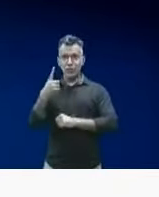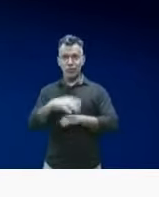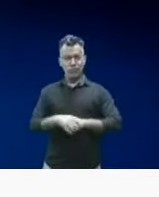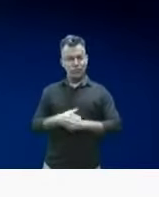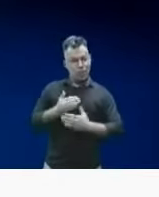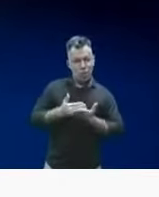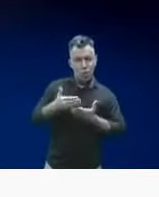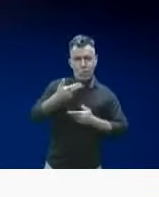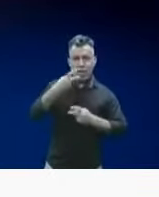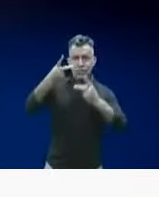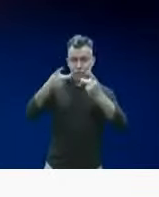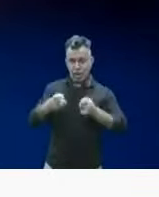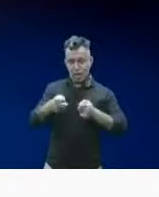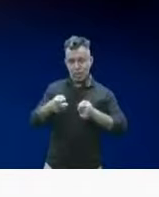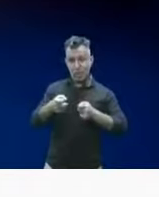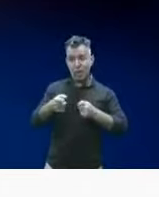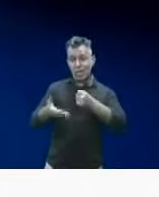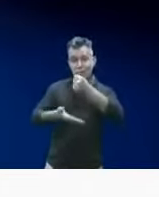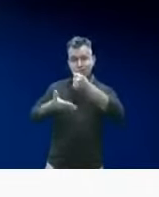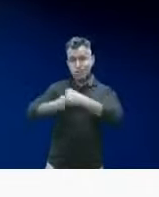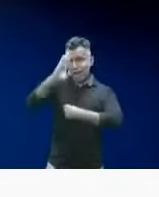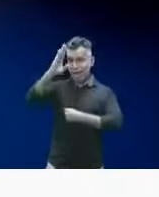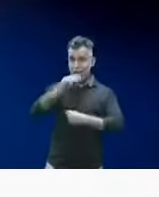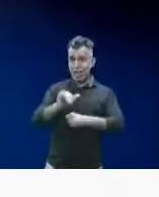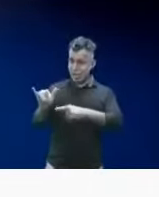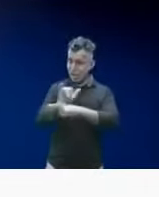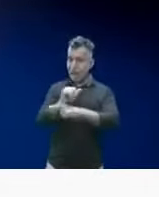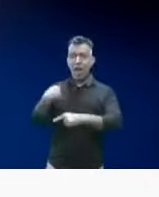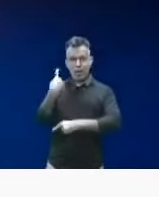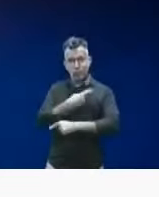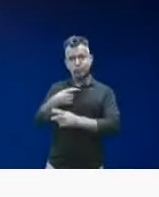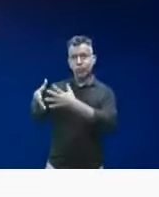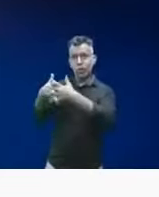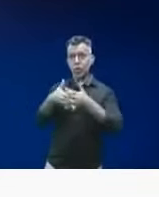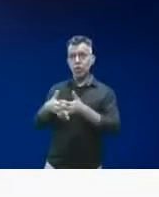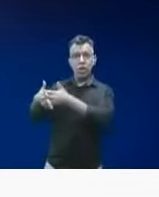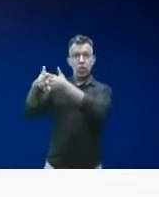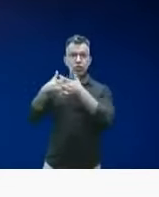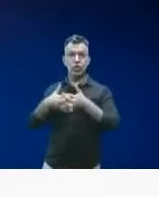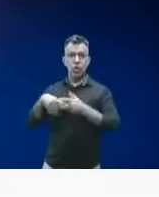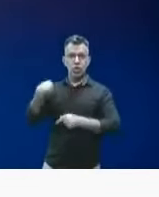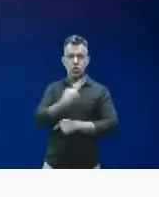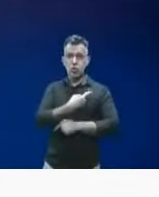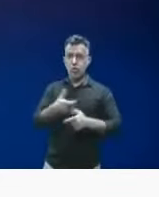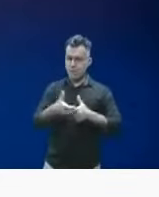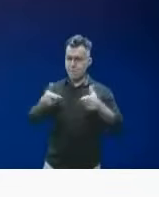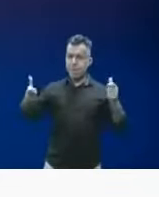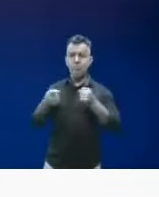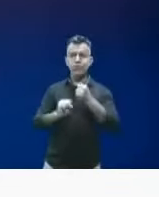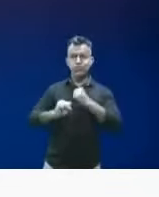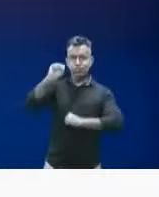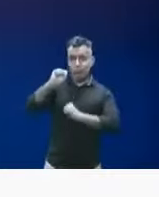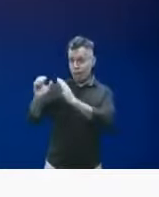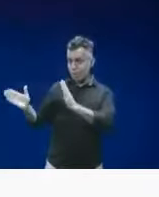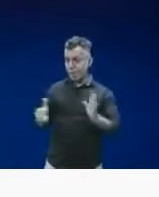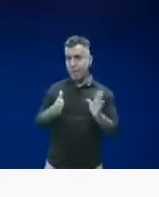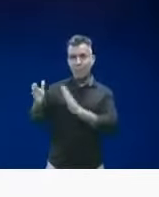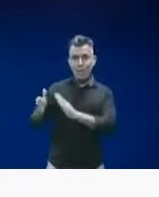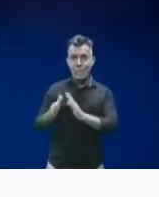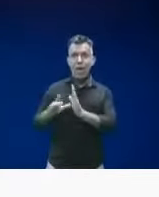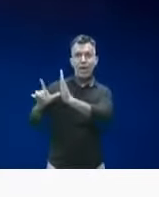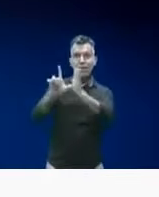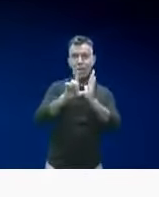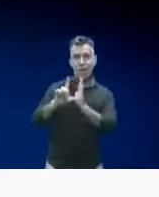começo falando que um pilar fundamental da nossa estratégia é a nossa logística. Somos a maior e melhor malha logística do varejo